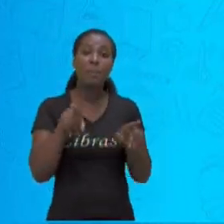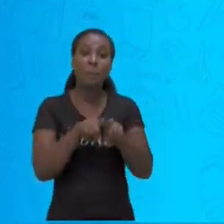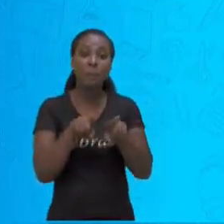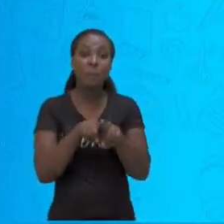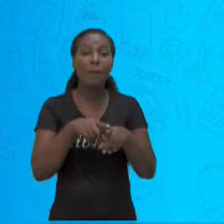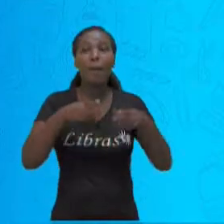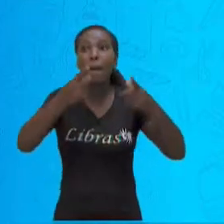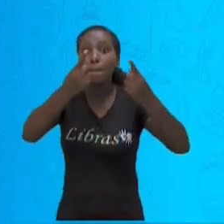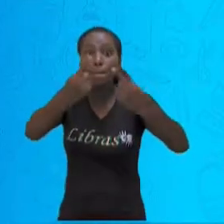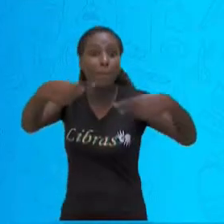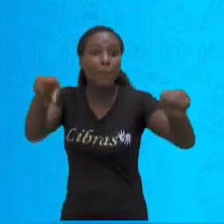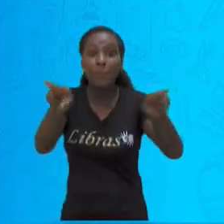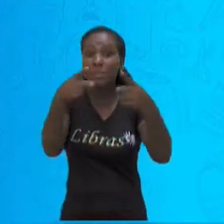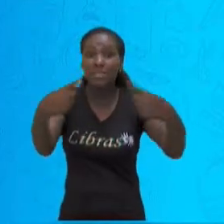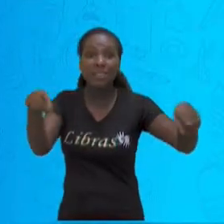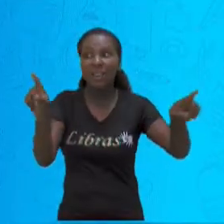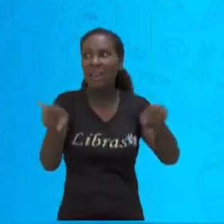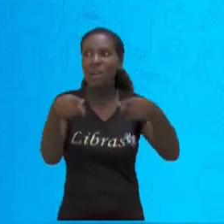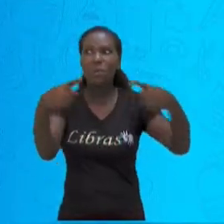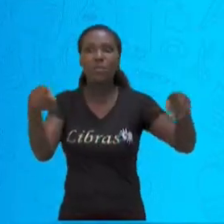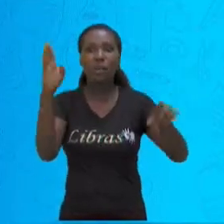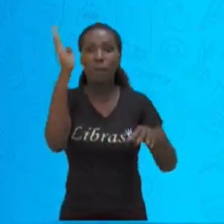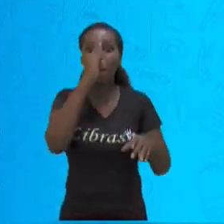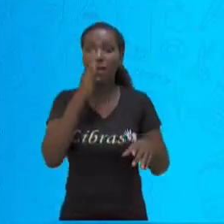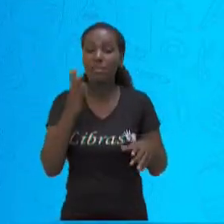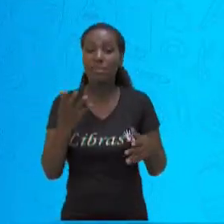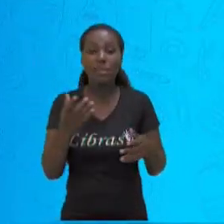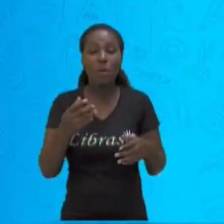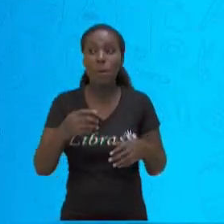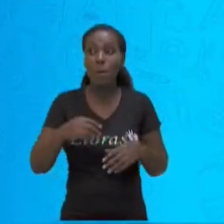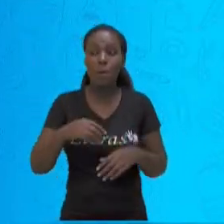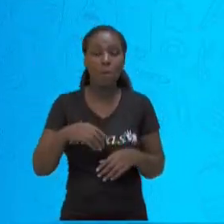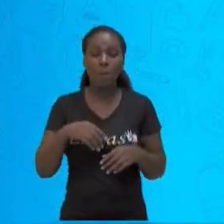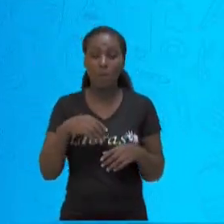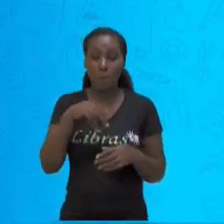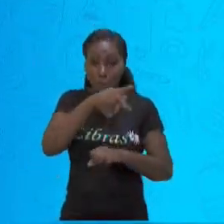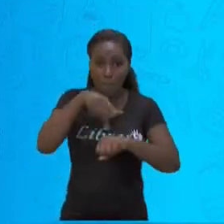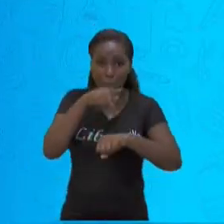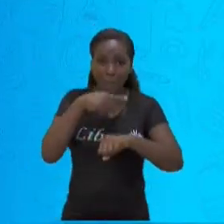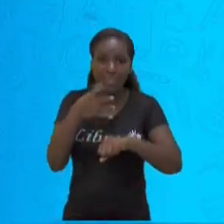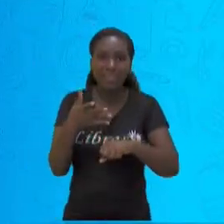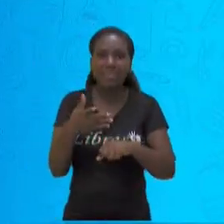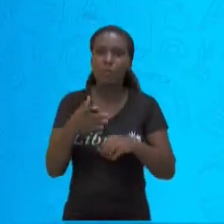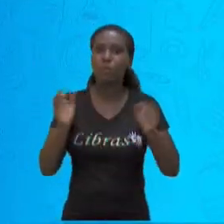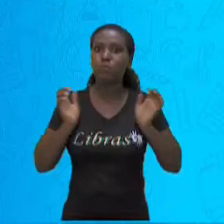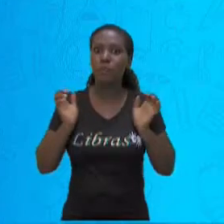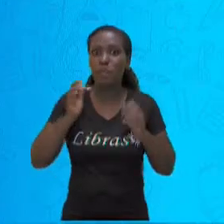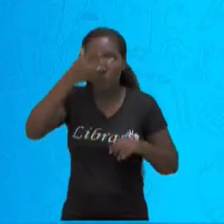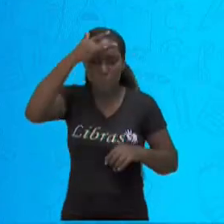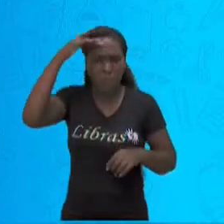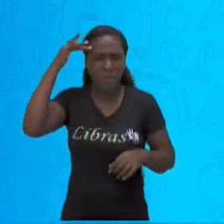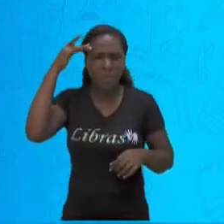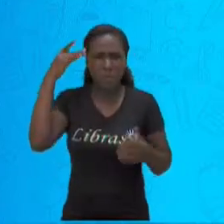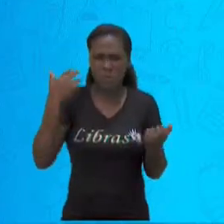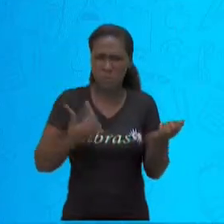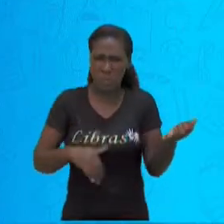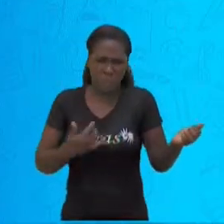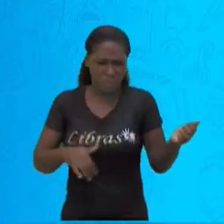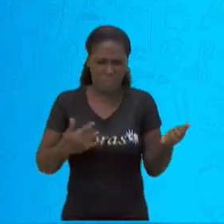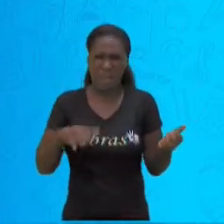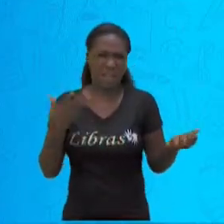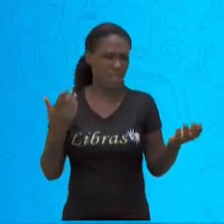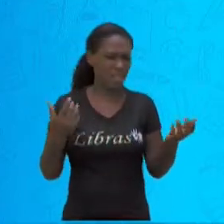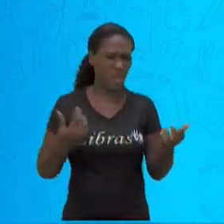rico, um país com pessoas tão criativas. Eu já ouvi